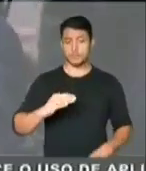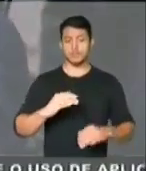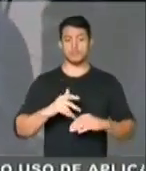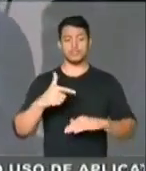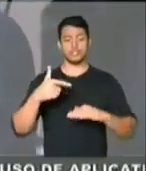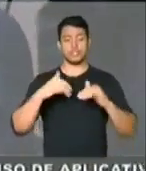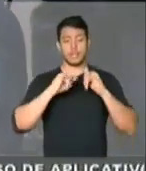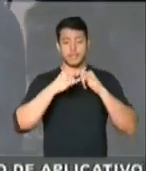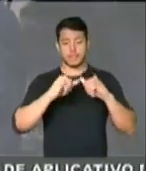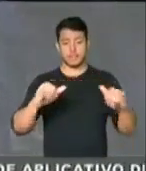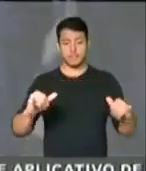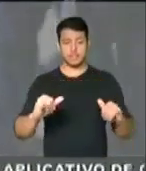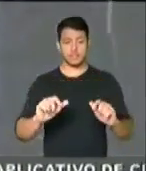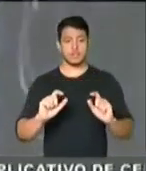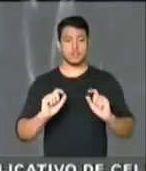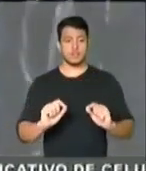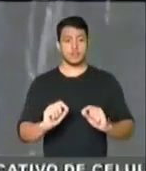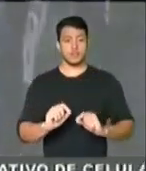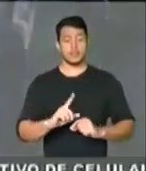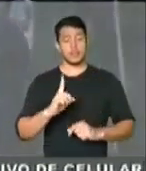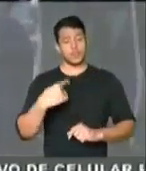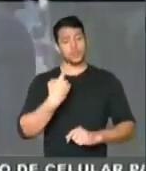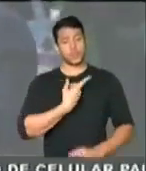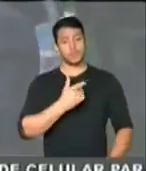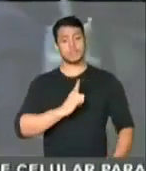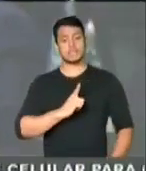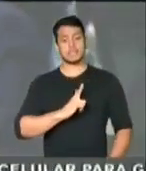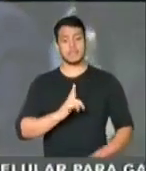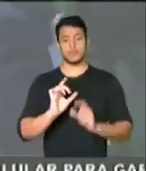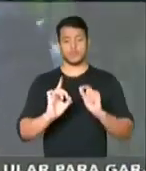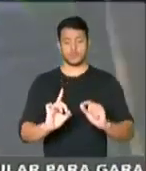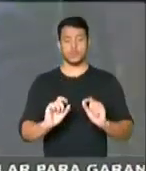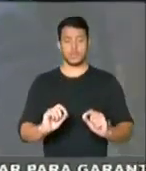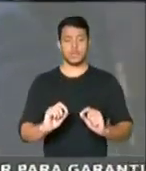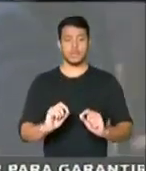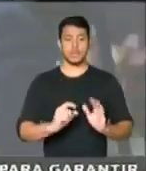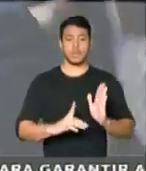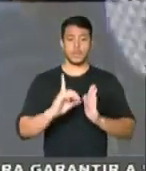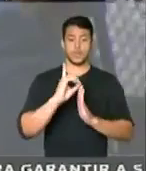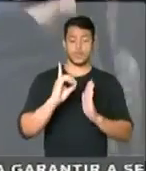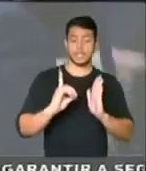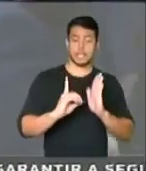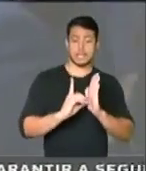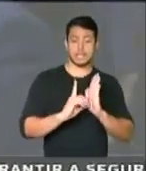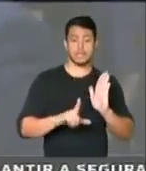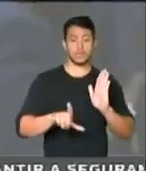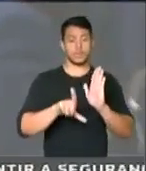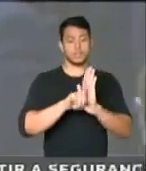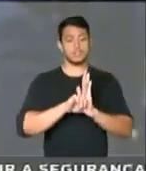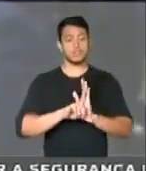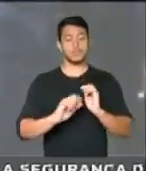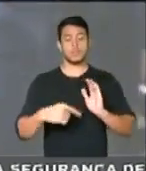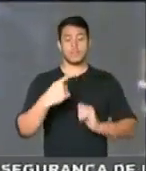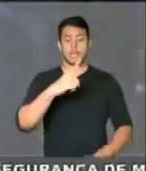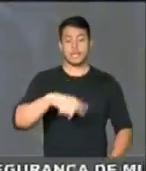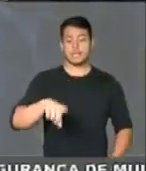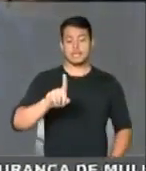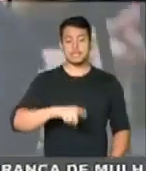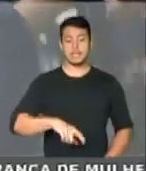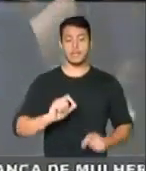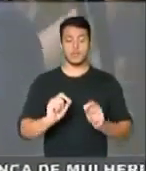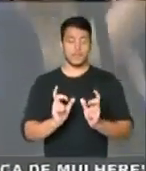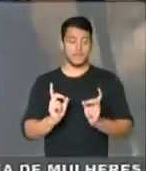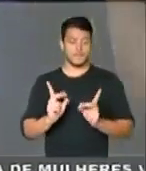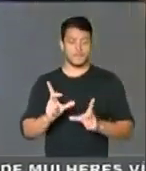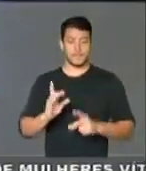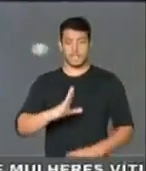nós apreciamos. É que era para apreciar um decreto legislativo que cancela essa proibição da venda